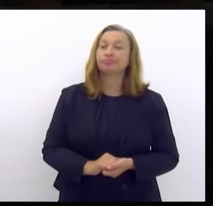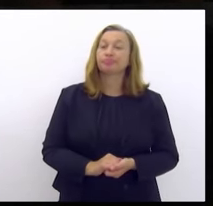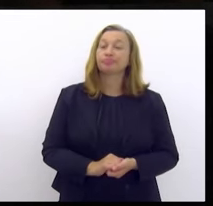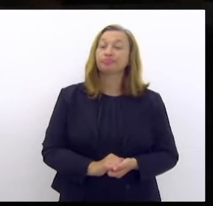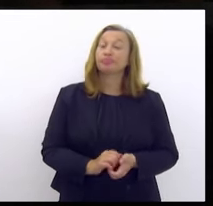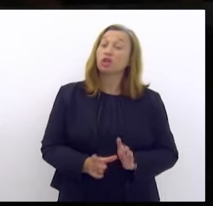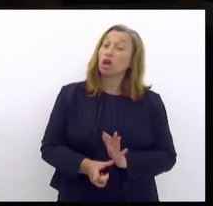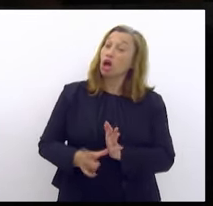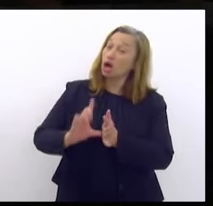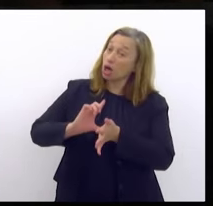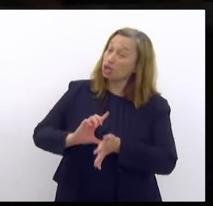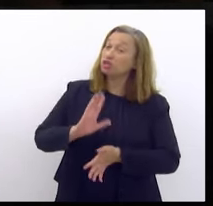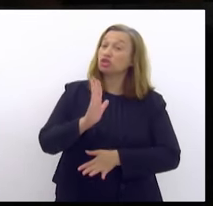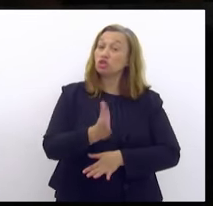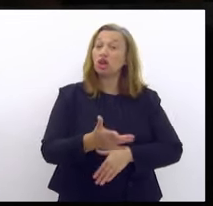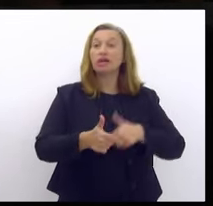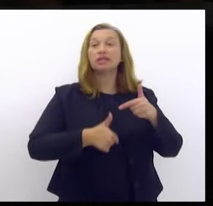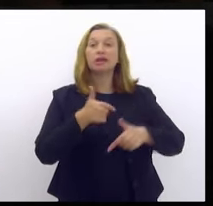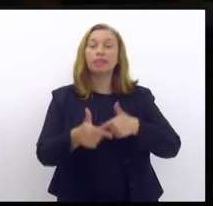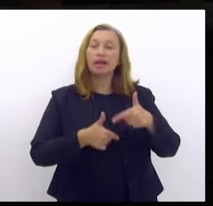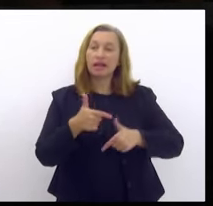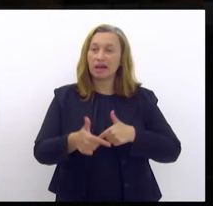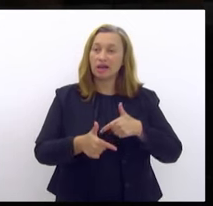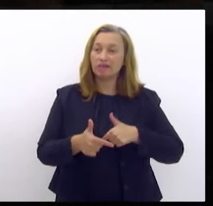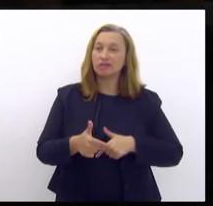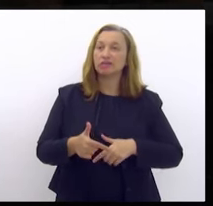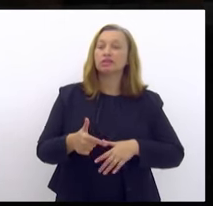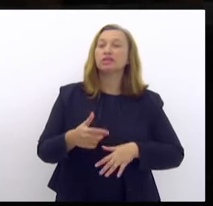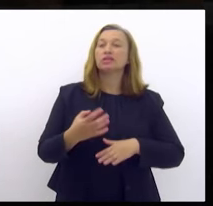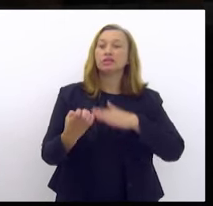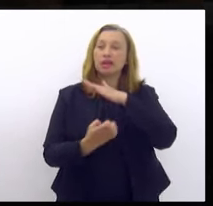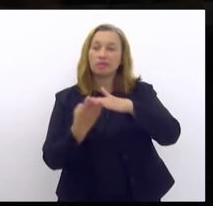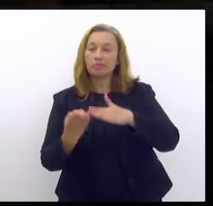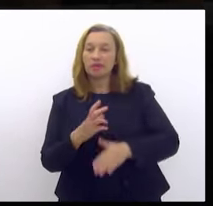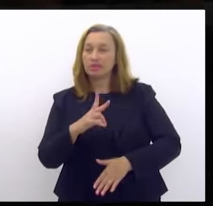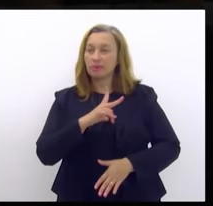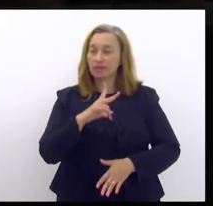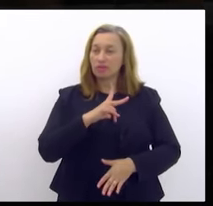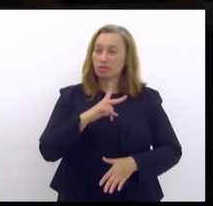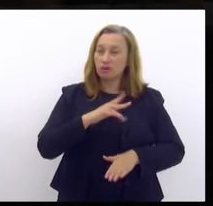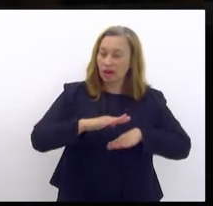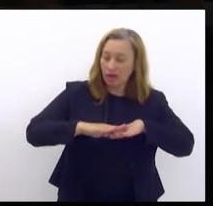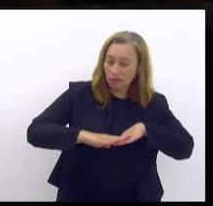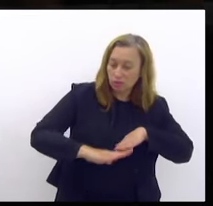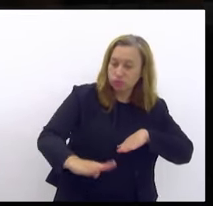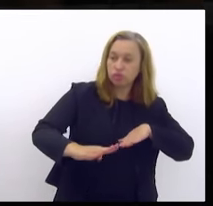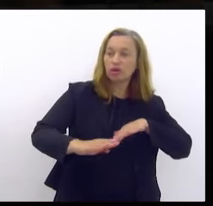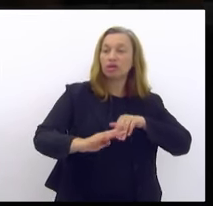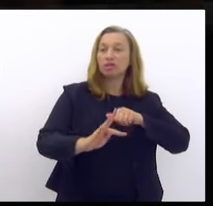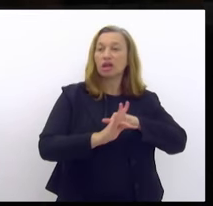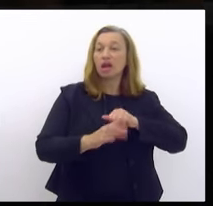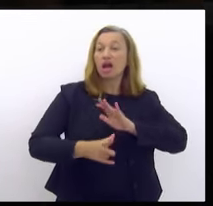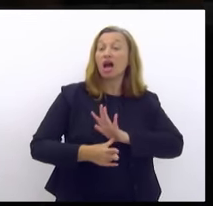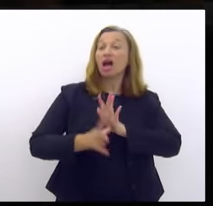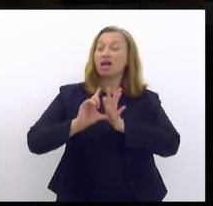E antes eu já trabalhava na iniciativa privada como técnico de estrada, mesmo antes de me